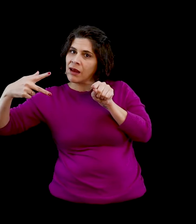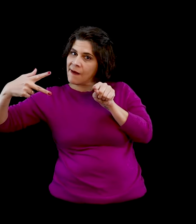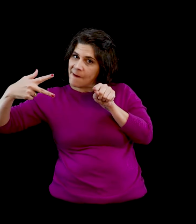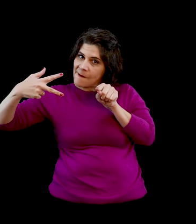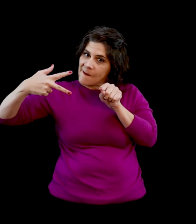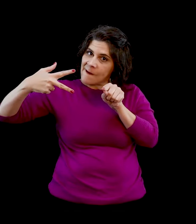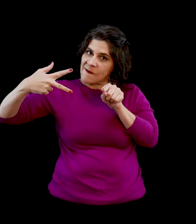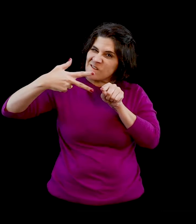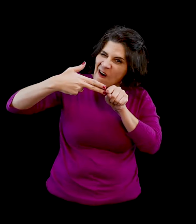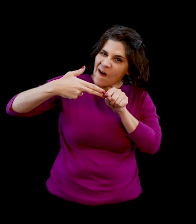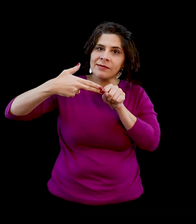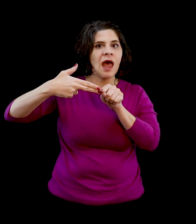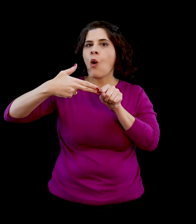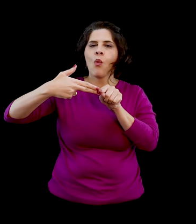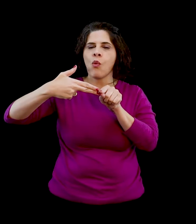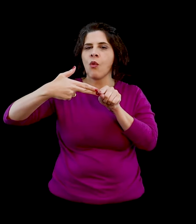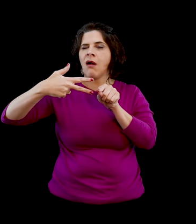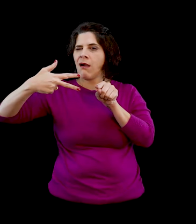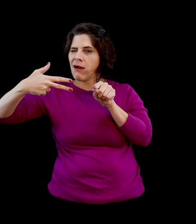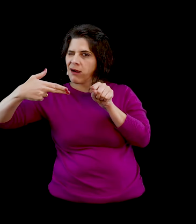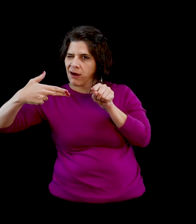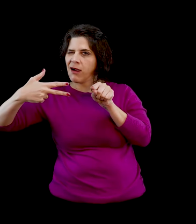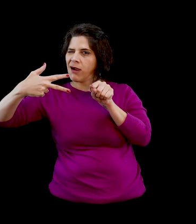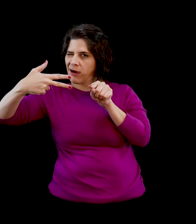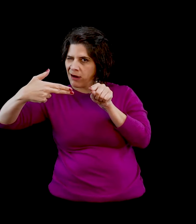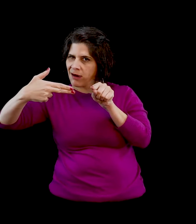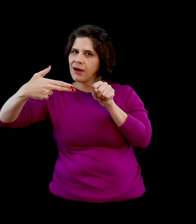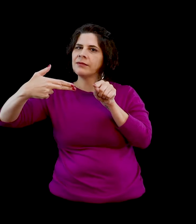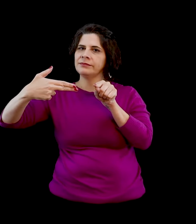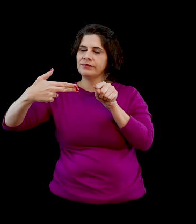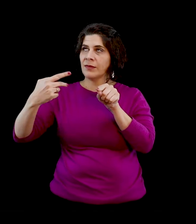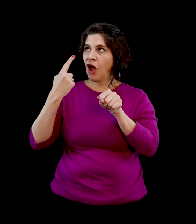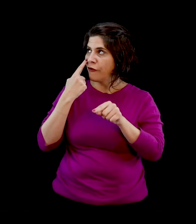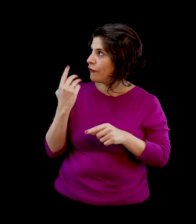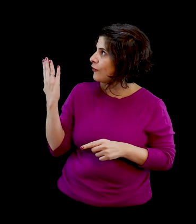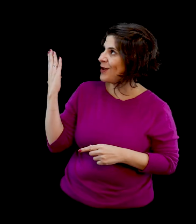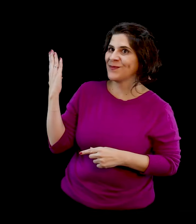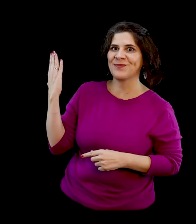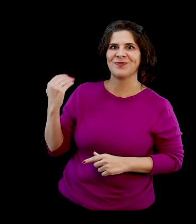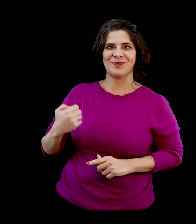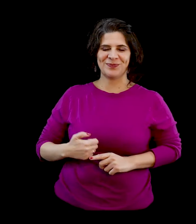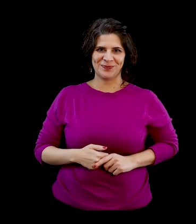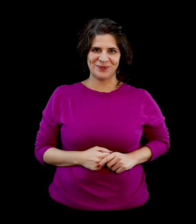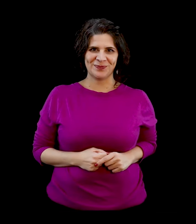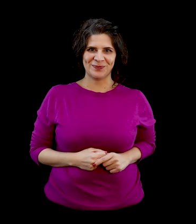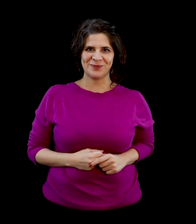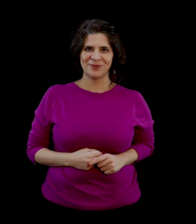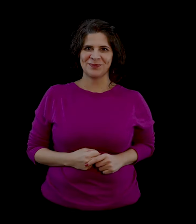até o meio da reta e ir para o final. Vou cortar agora para vocês verem como vai ficar.